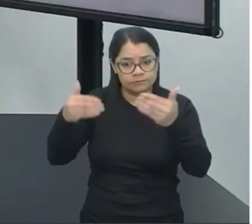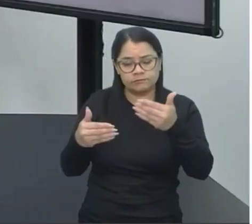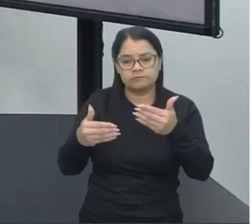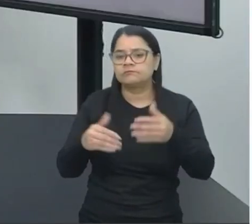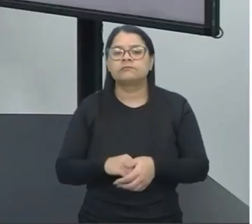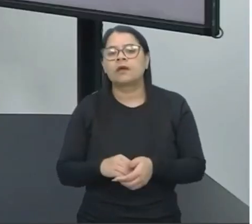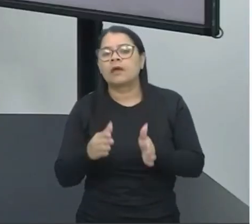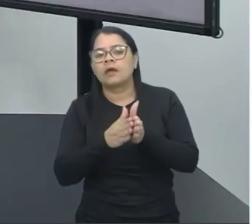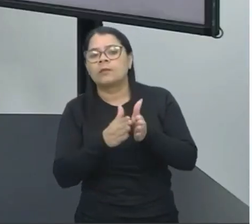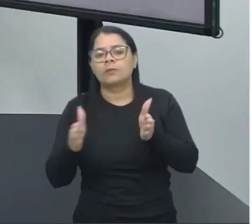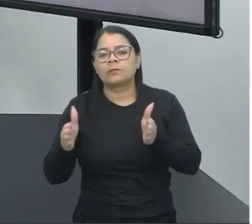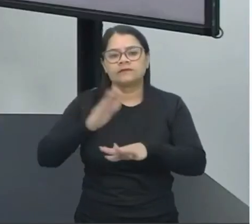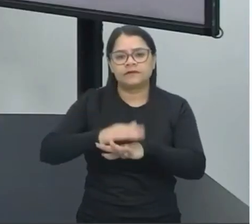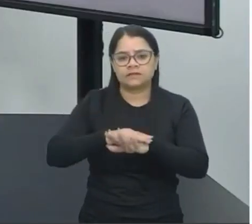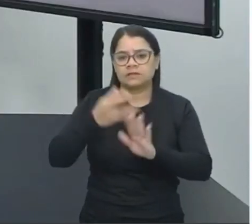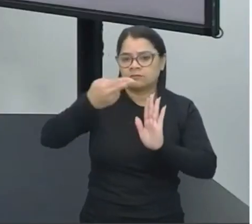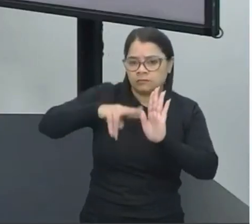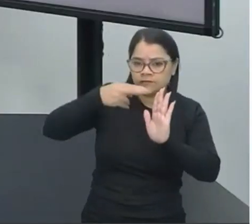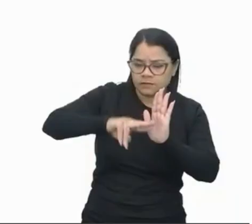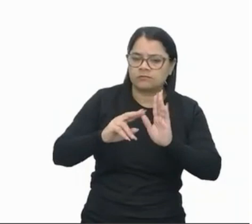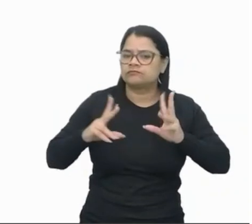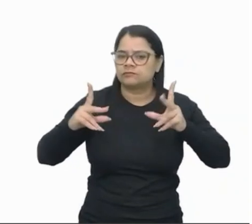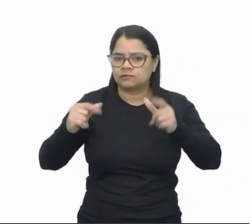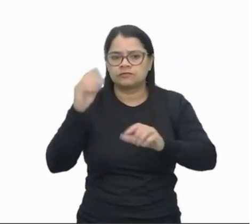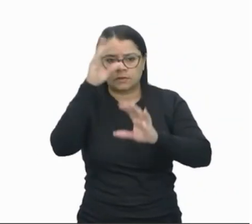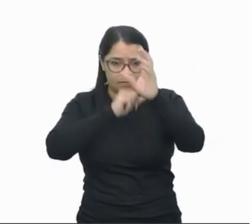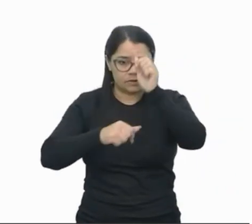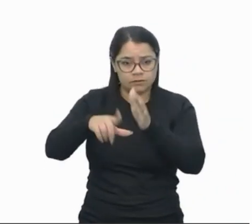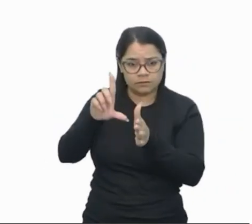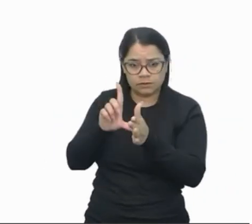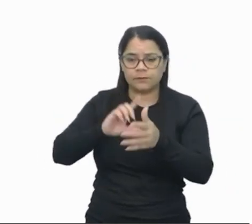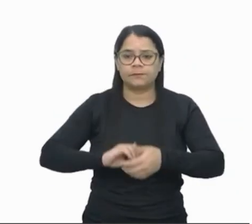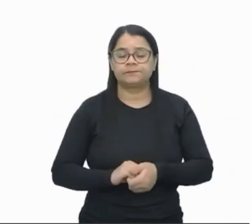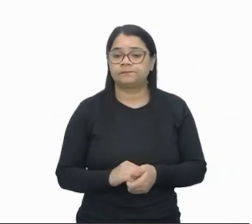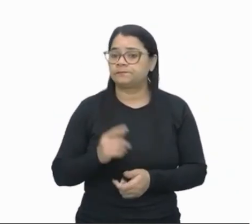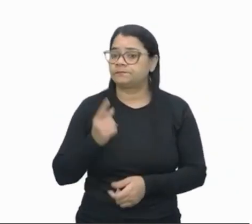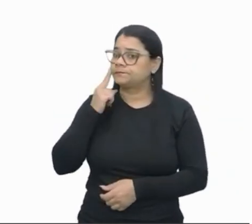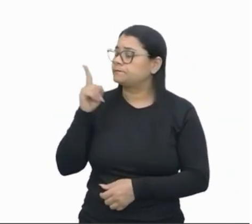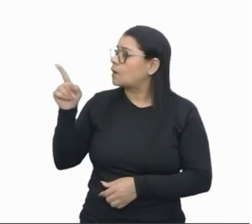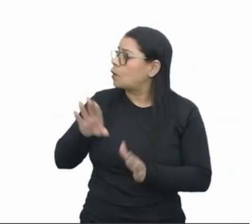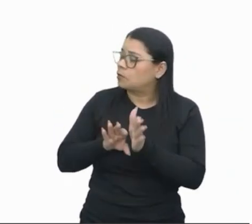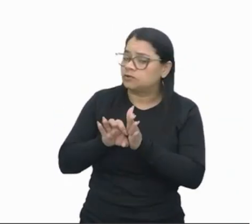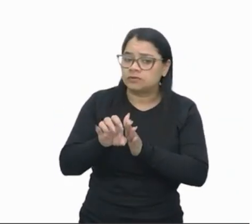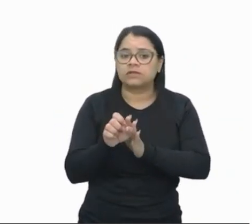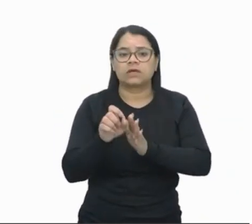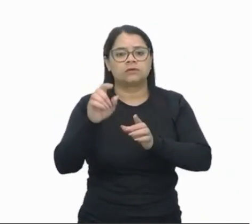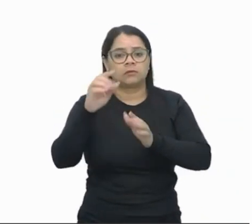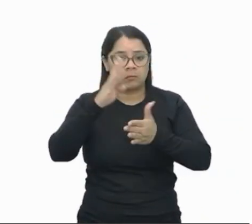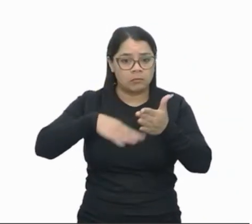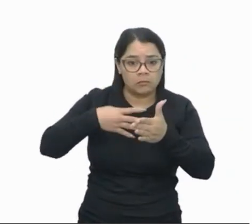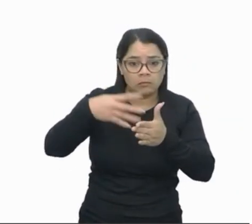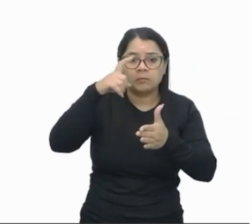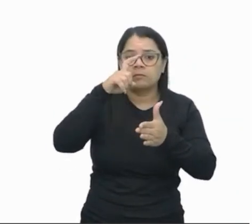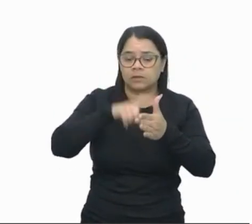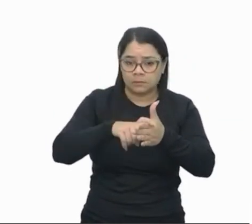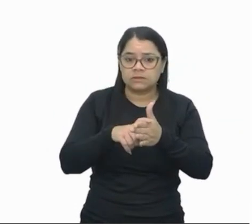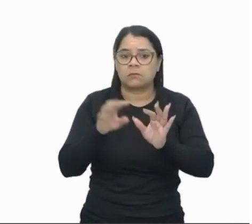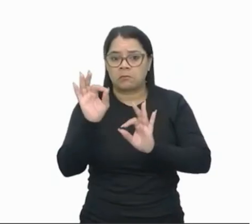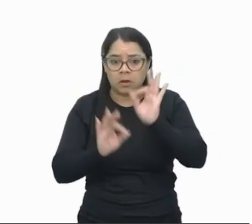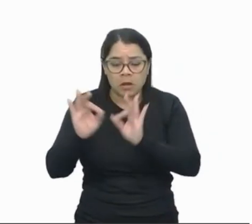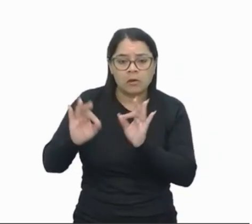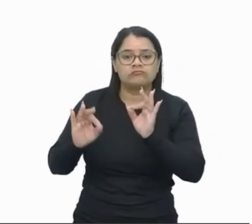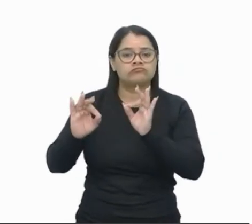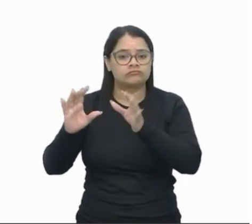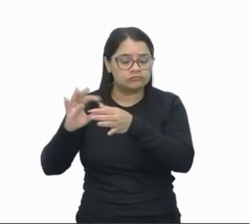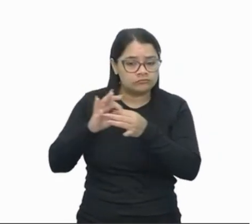é aquele momento para você fazer uma retomada de tudo aquilo que foi aprendido. Os conceitos, a programação, a parte de